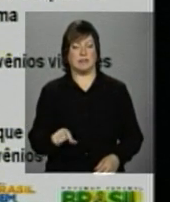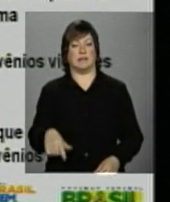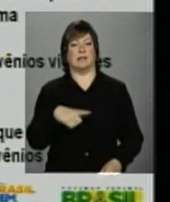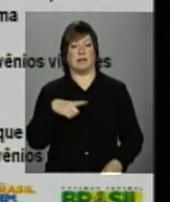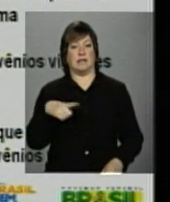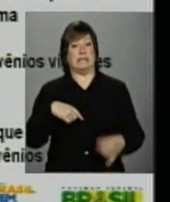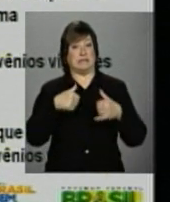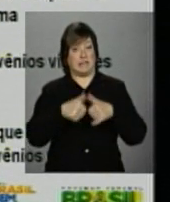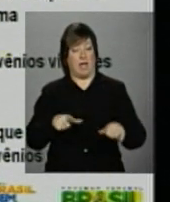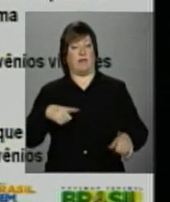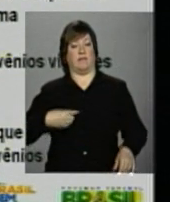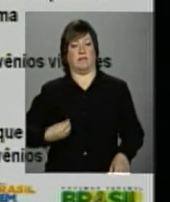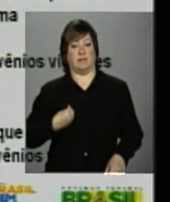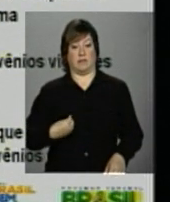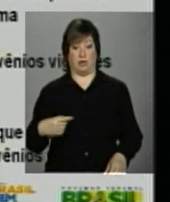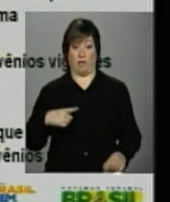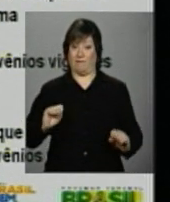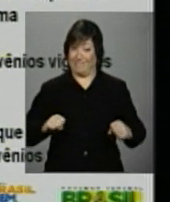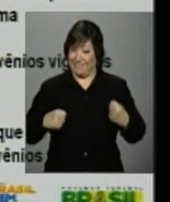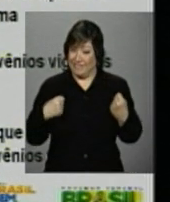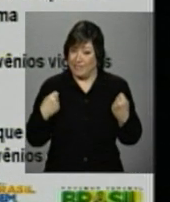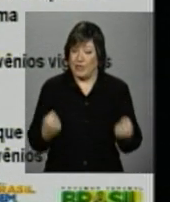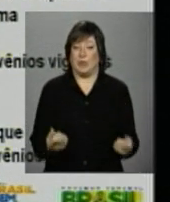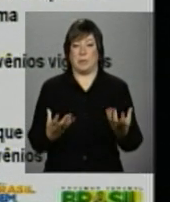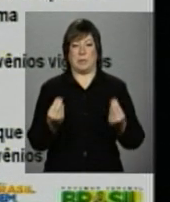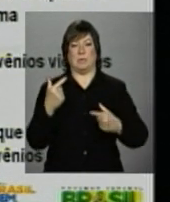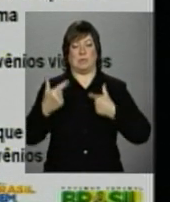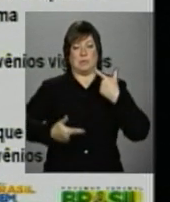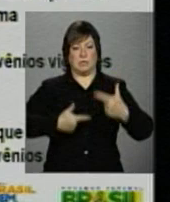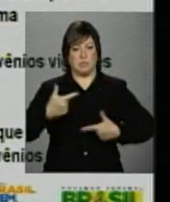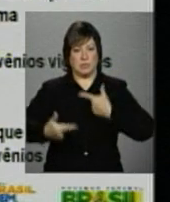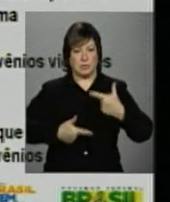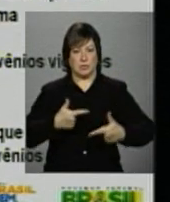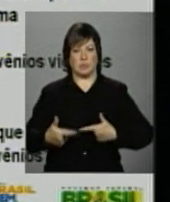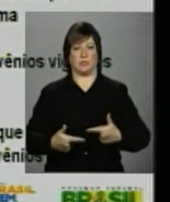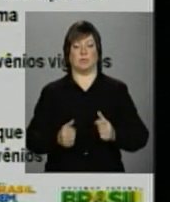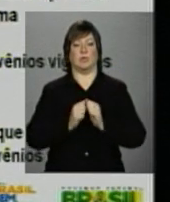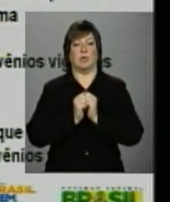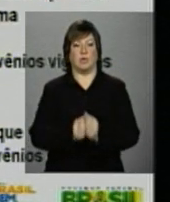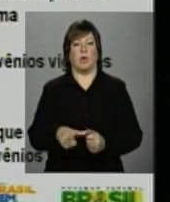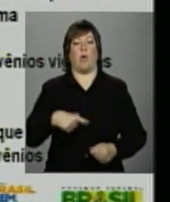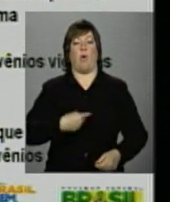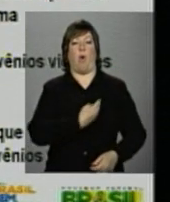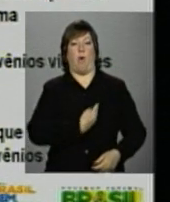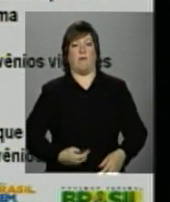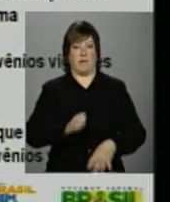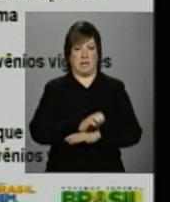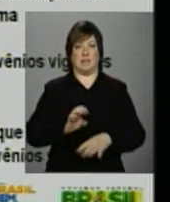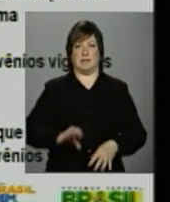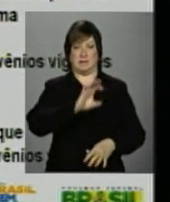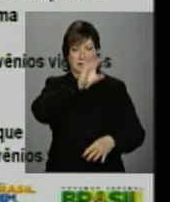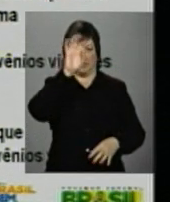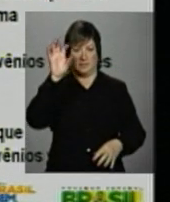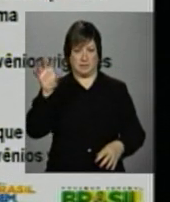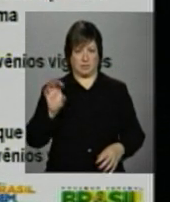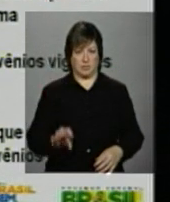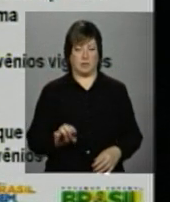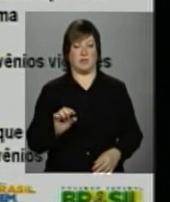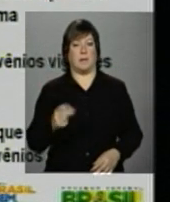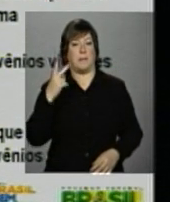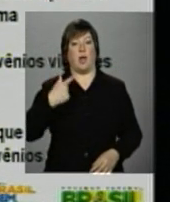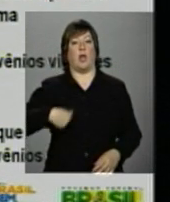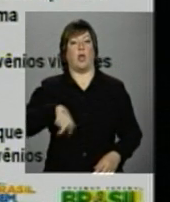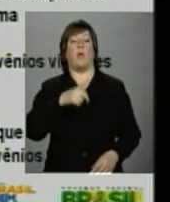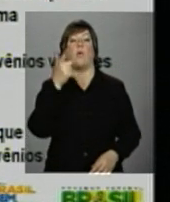estavam em andamento nós estamos fazendo um esforço grande articulado com com os governos estaduais para que a gente